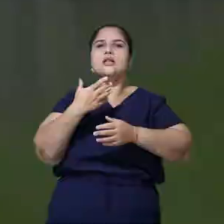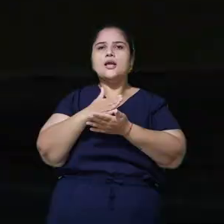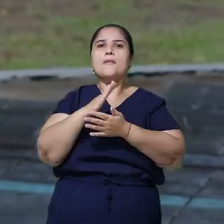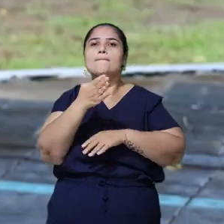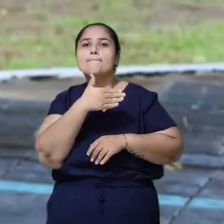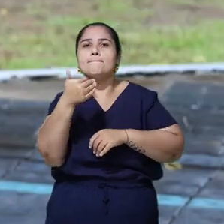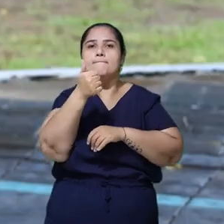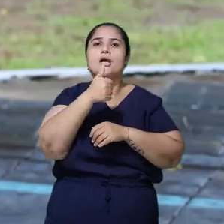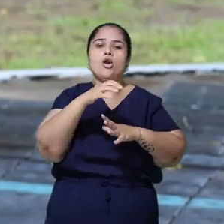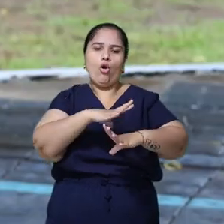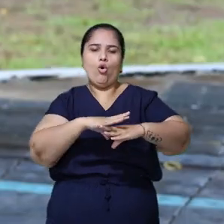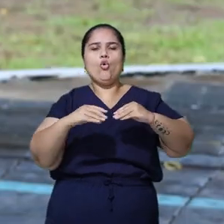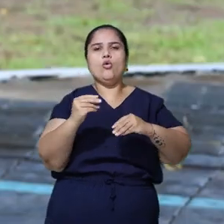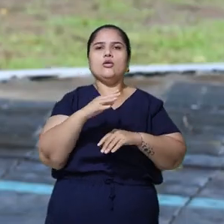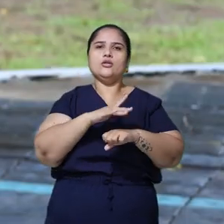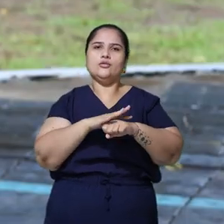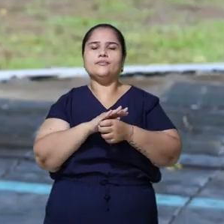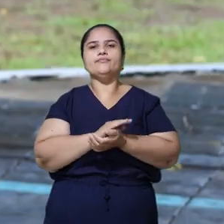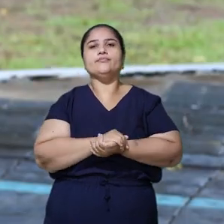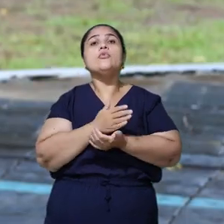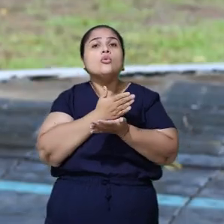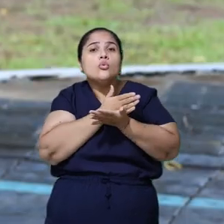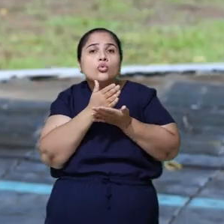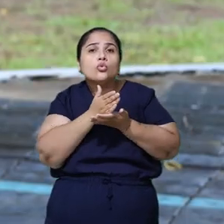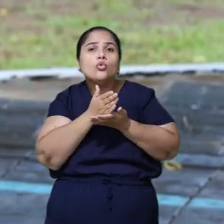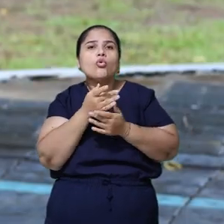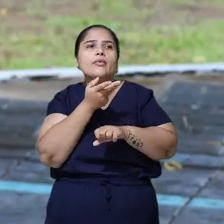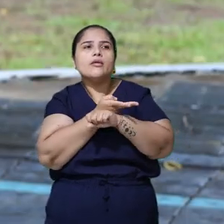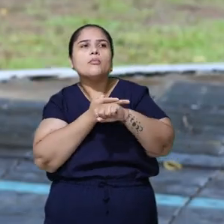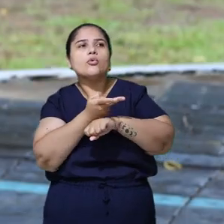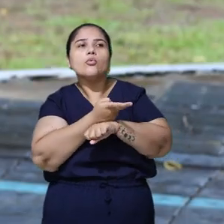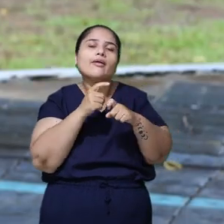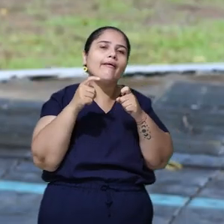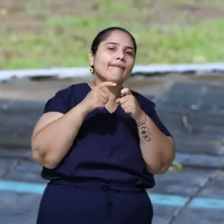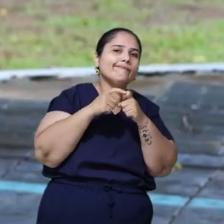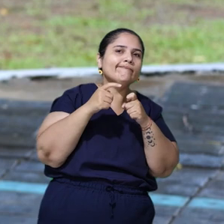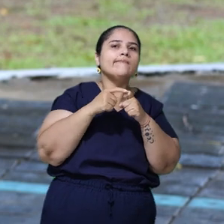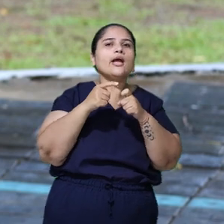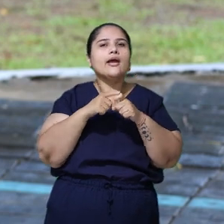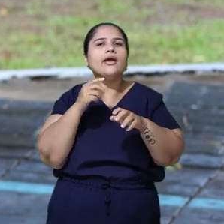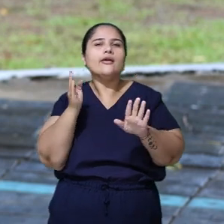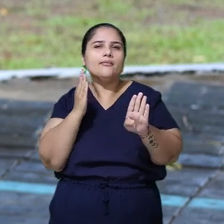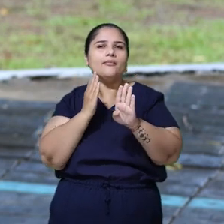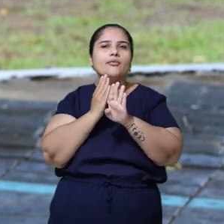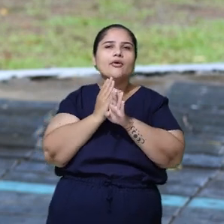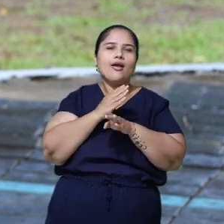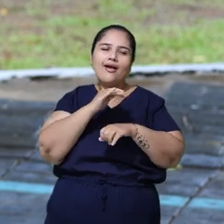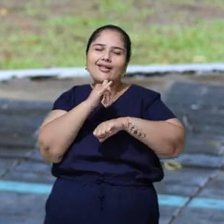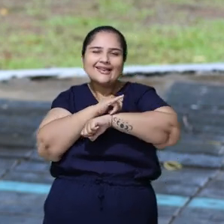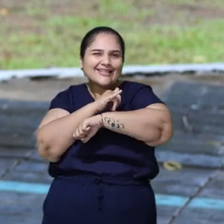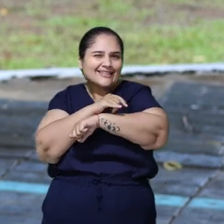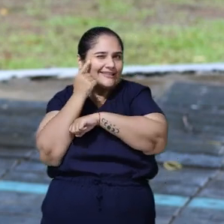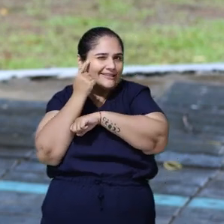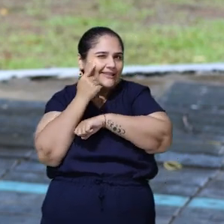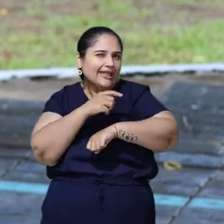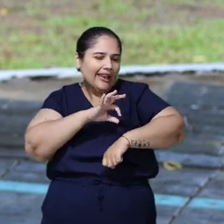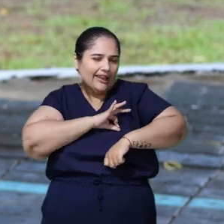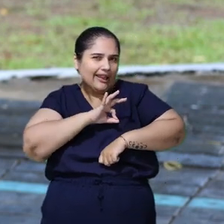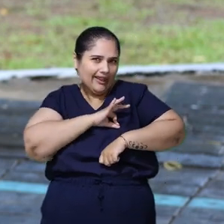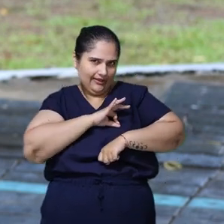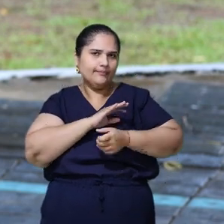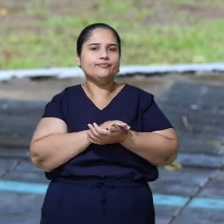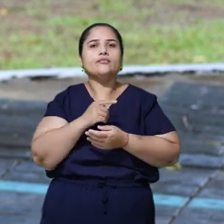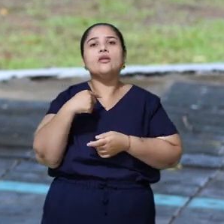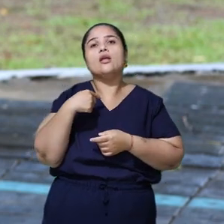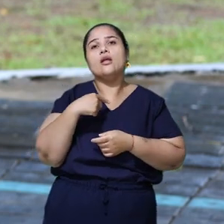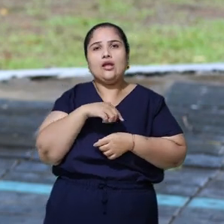doença. A priori, quando eu fui procurar a médica, devido àquela gordurinha e tal, que na verdade era um nódulo, eu só tinha